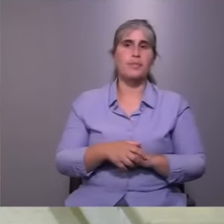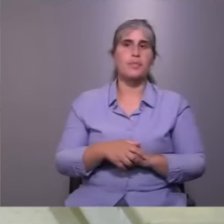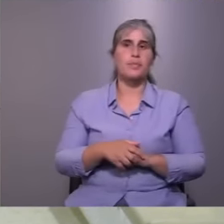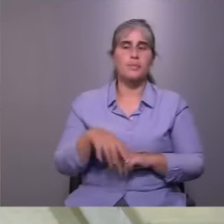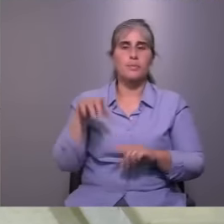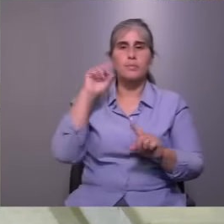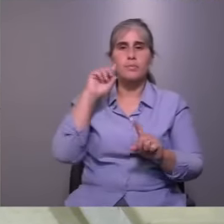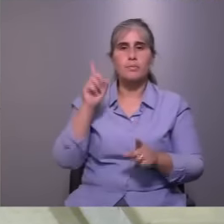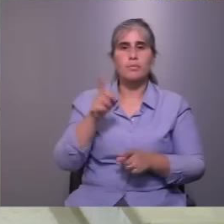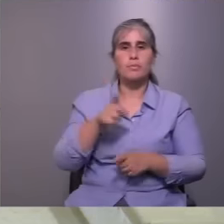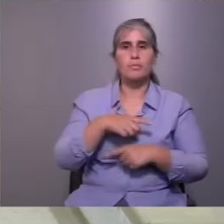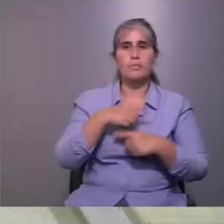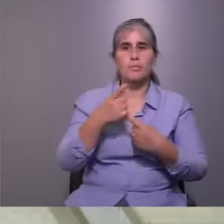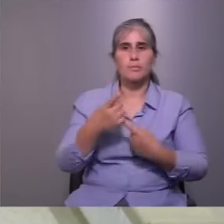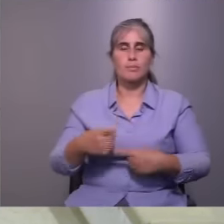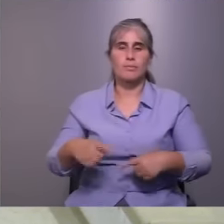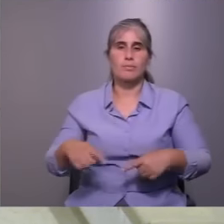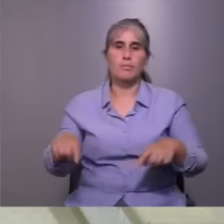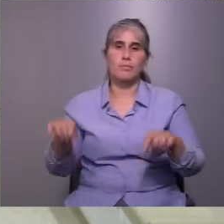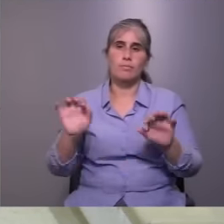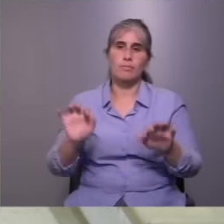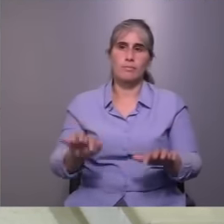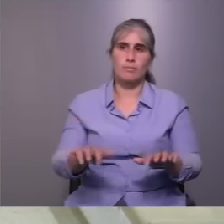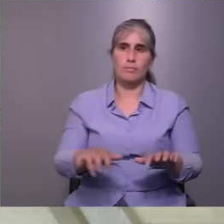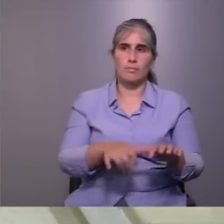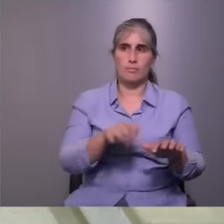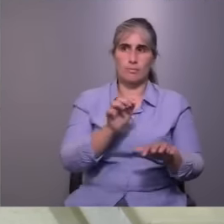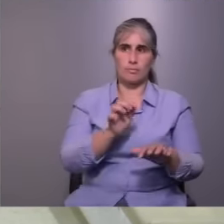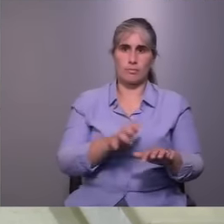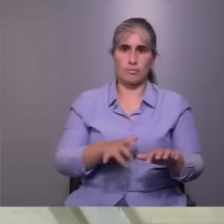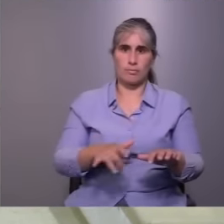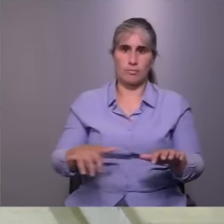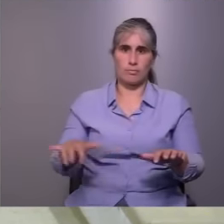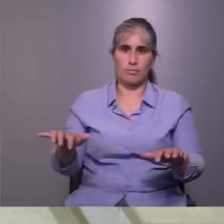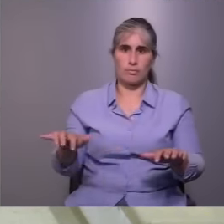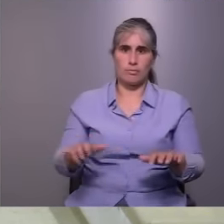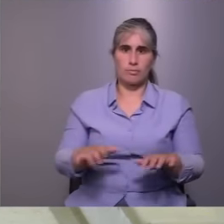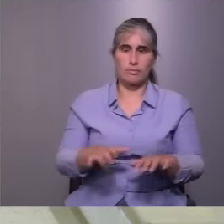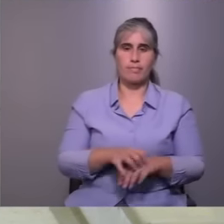esse momento inicial da celebração que vamos viver.